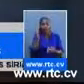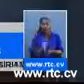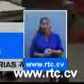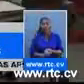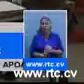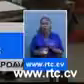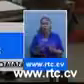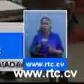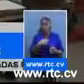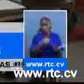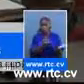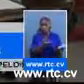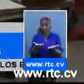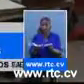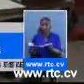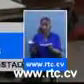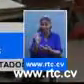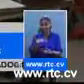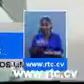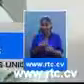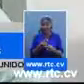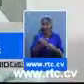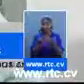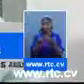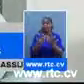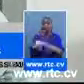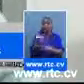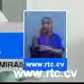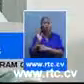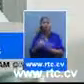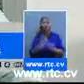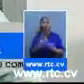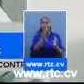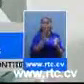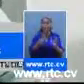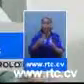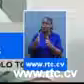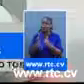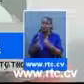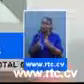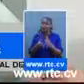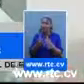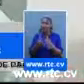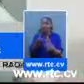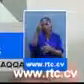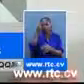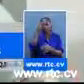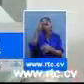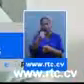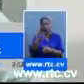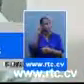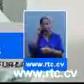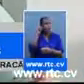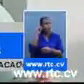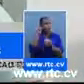que nós estamos trazendo ao Cabo Verde a partir do fórum é um processo de tomada de consciência da